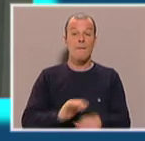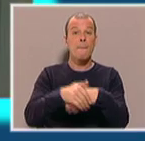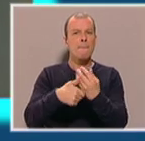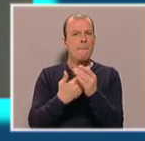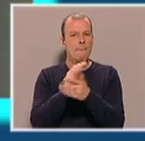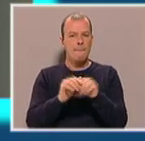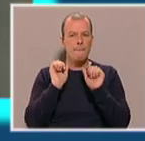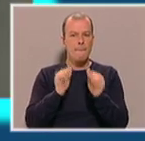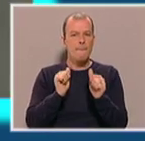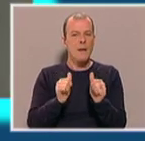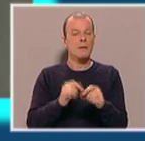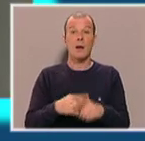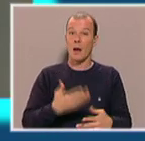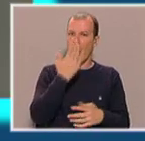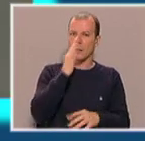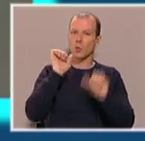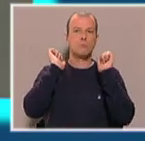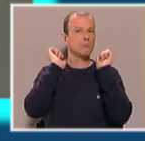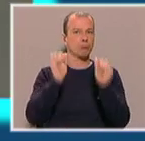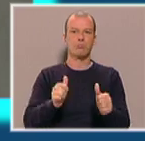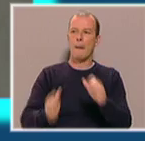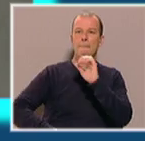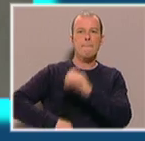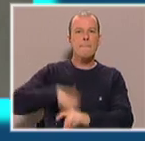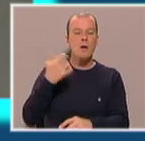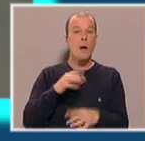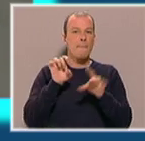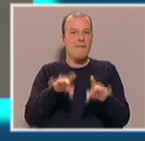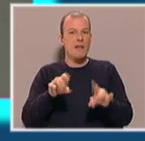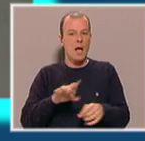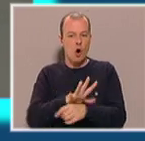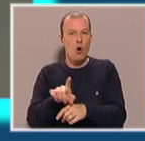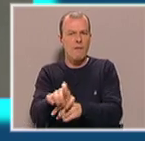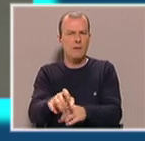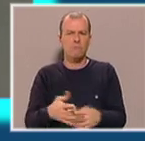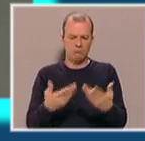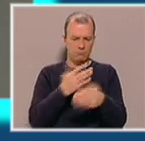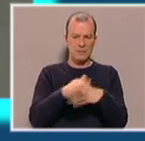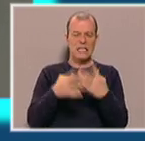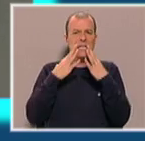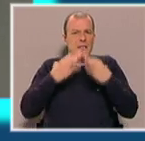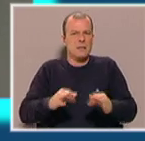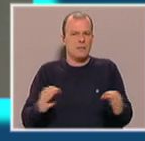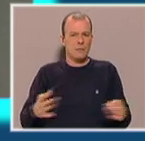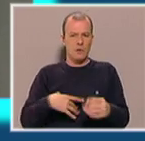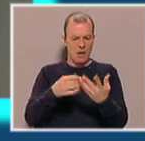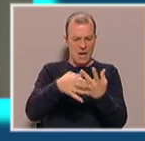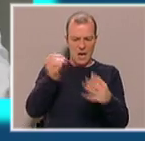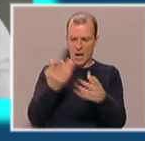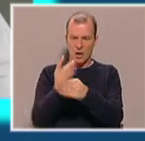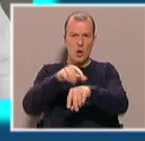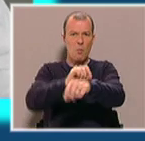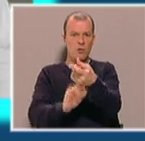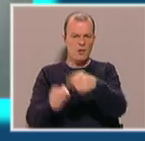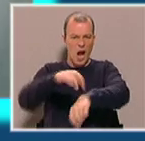Lavar bem as mãos é uma das atitudes mais eficazes para prevenir o coronavírus. Um gesto muito simples começa por tirar anéis, pulseiras